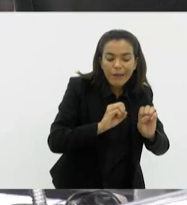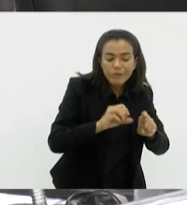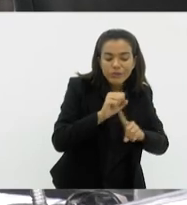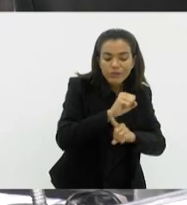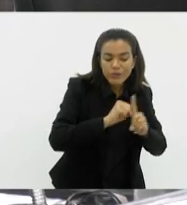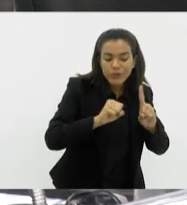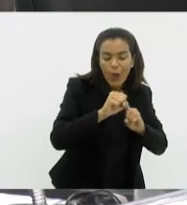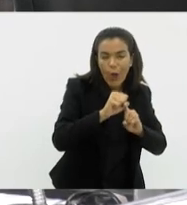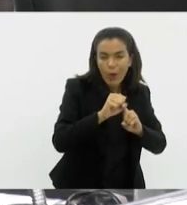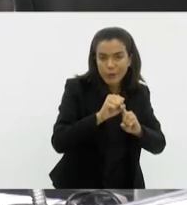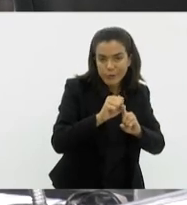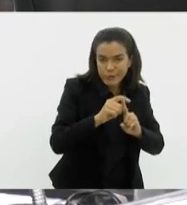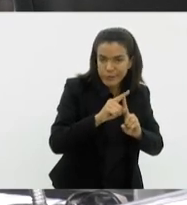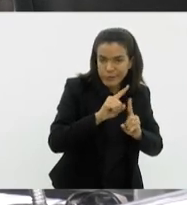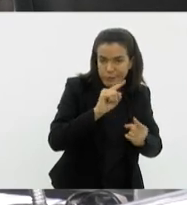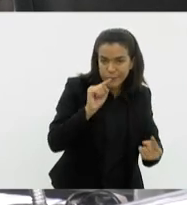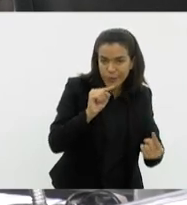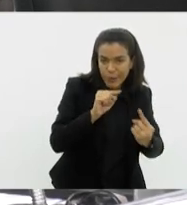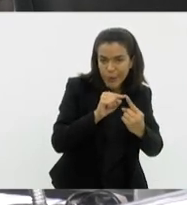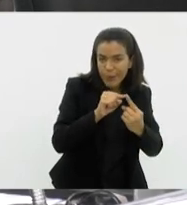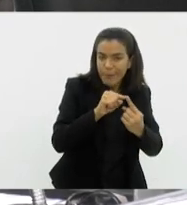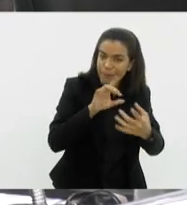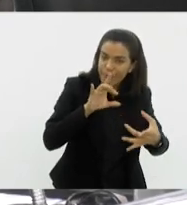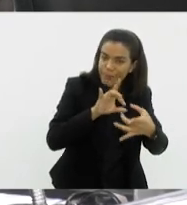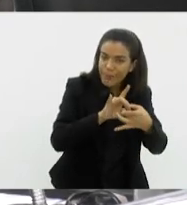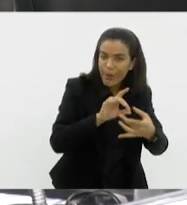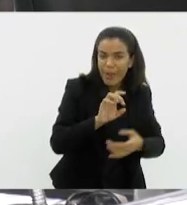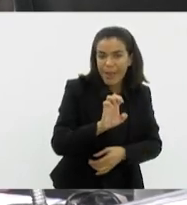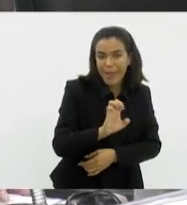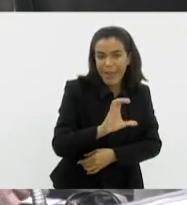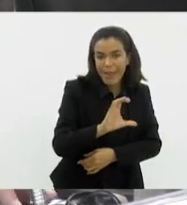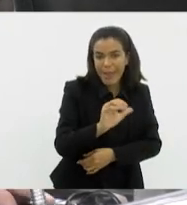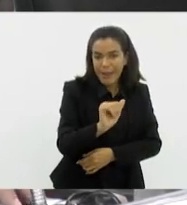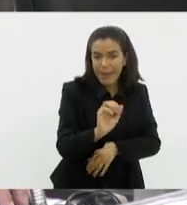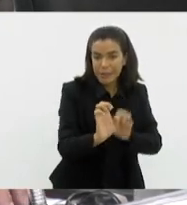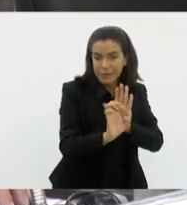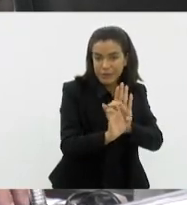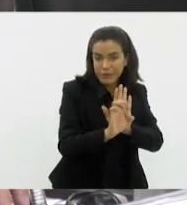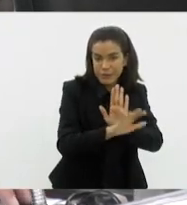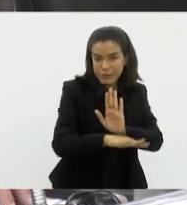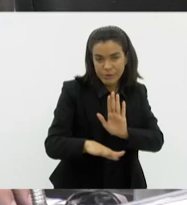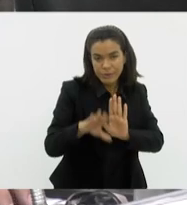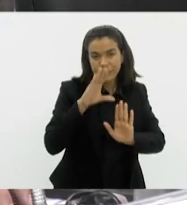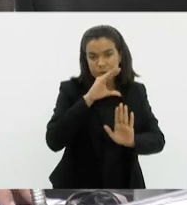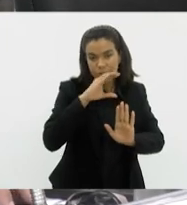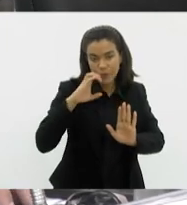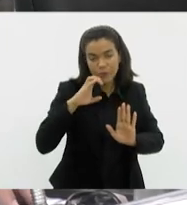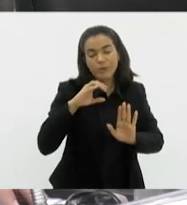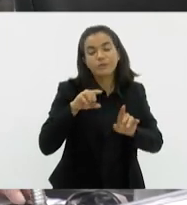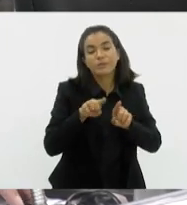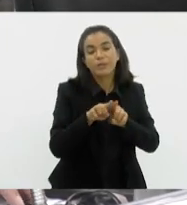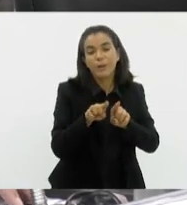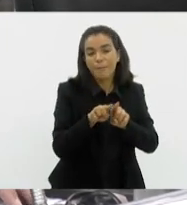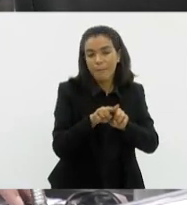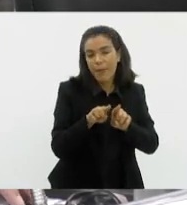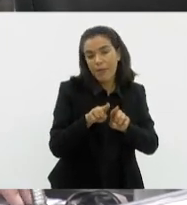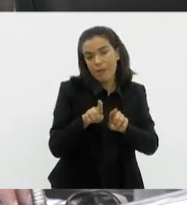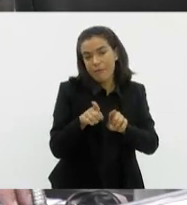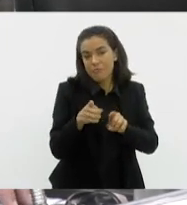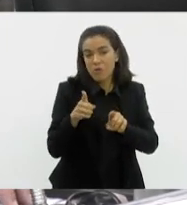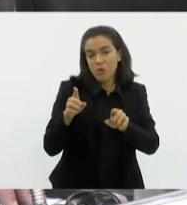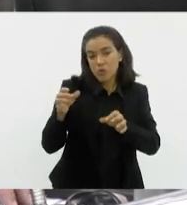com base fundamentalmente no ECA, no Estatuto da Criança e do Adolescente, e na discricionalidade do magistrado,